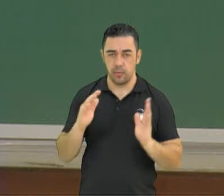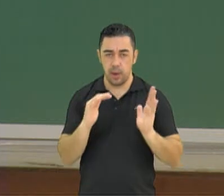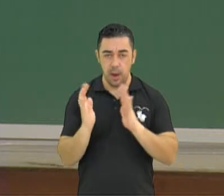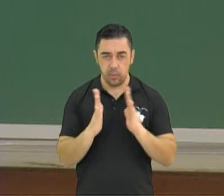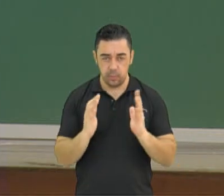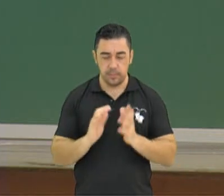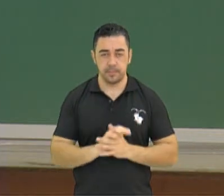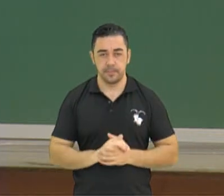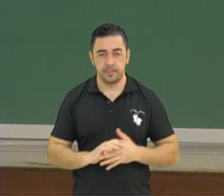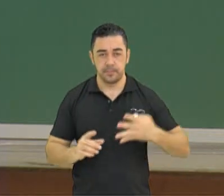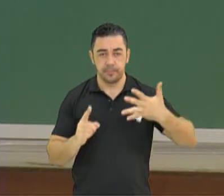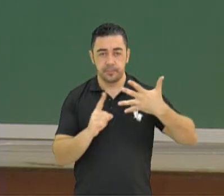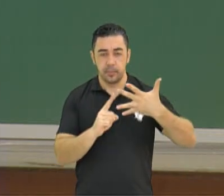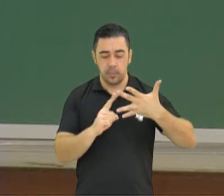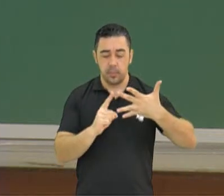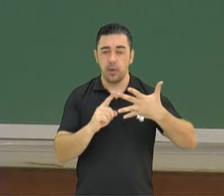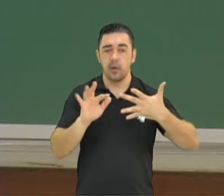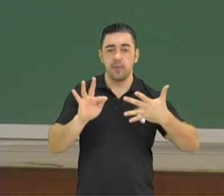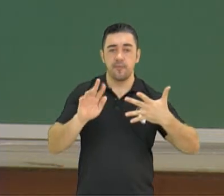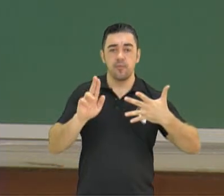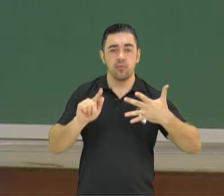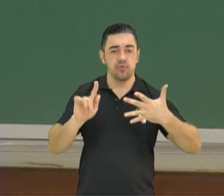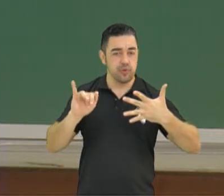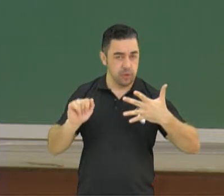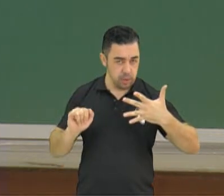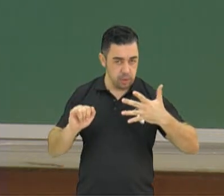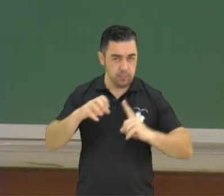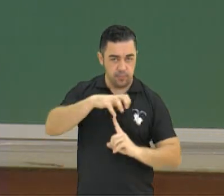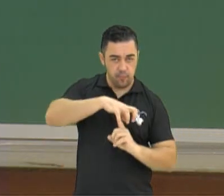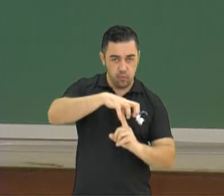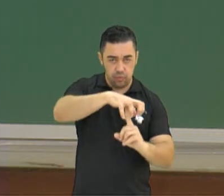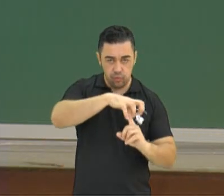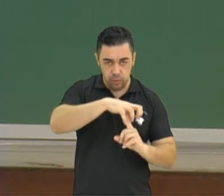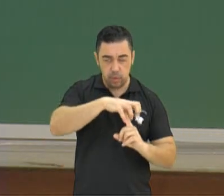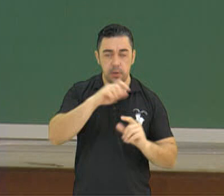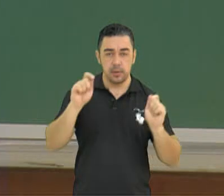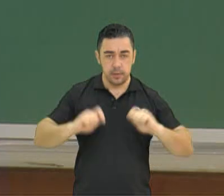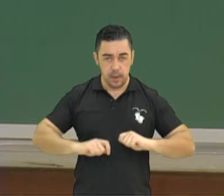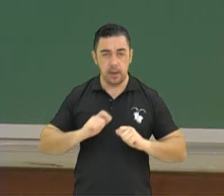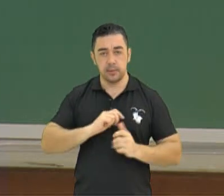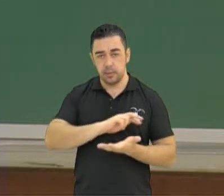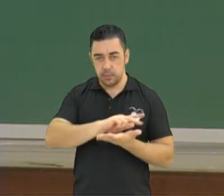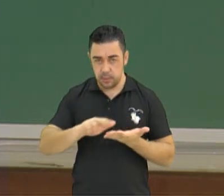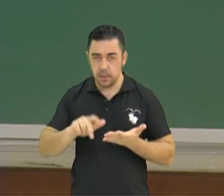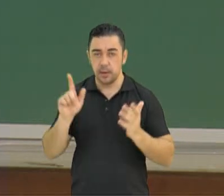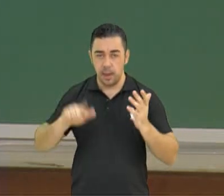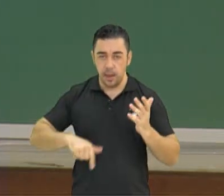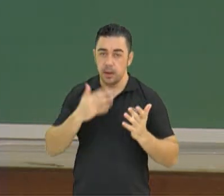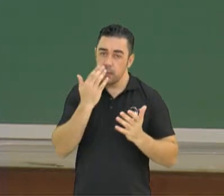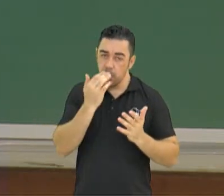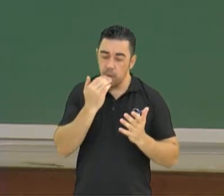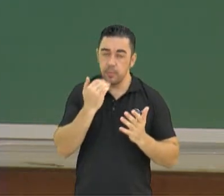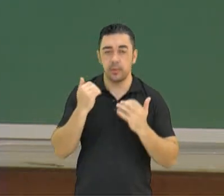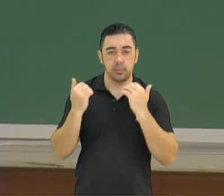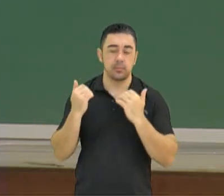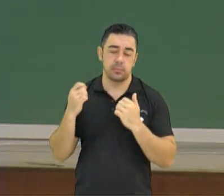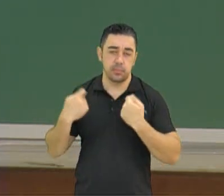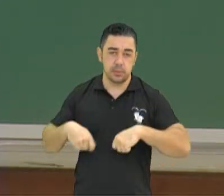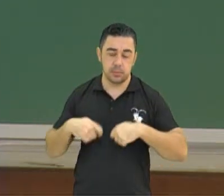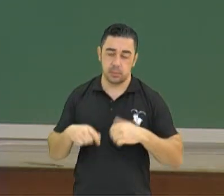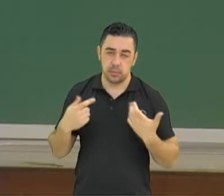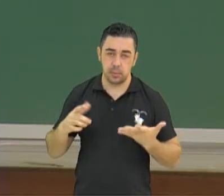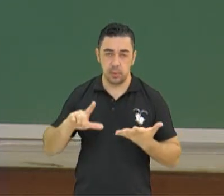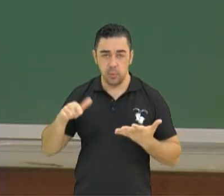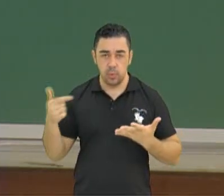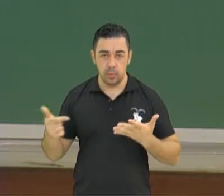são eucarióticos, podem ser unicelulares ou pluricelulares, são heterótrofos. Então aqui todos eles precisam se alimentar de um